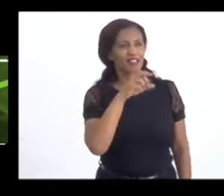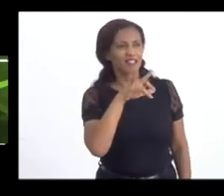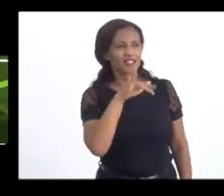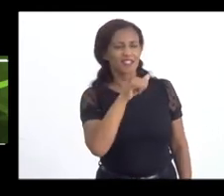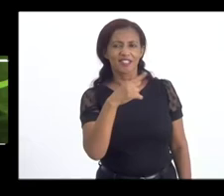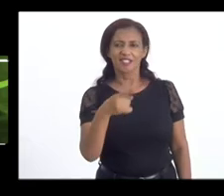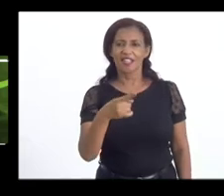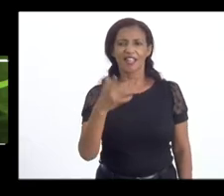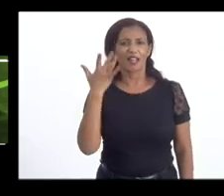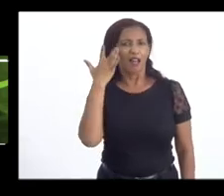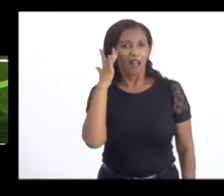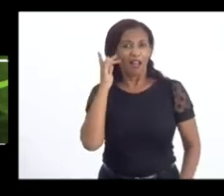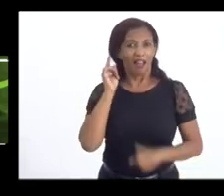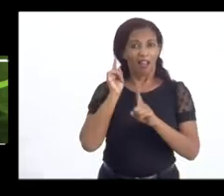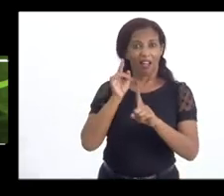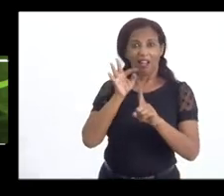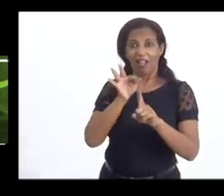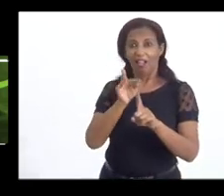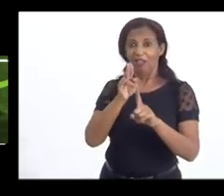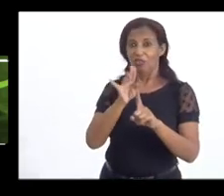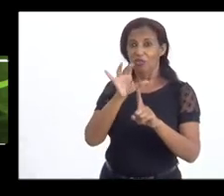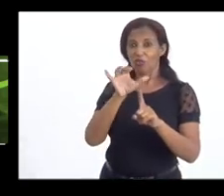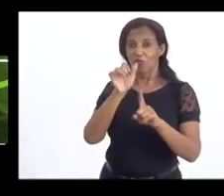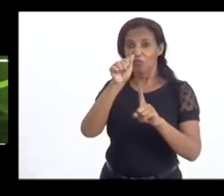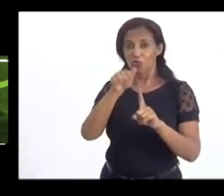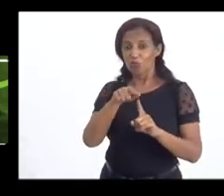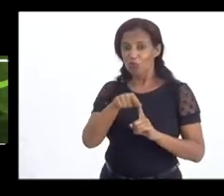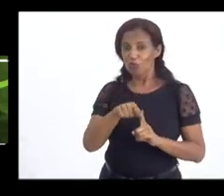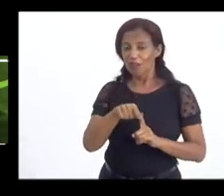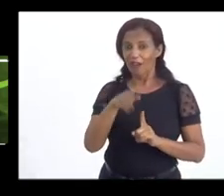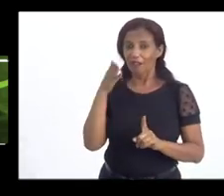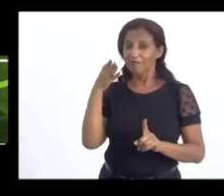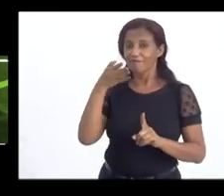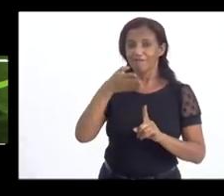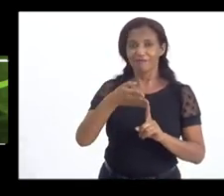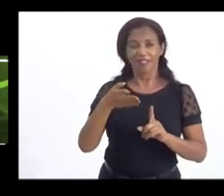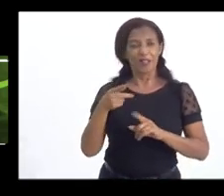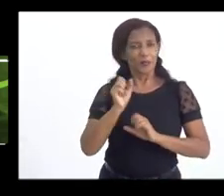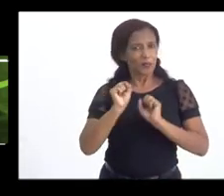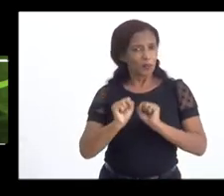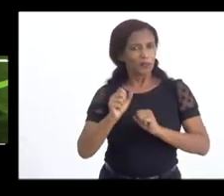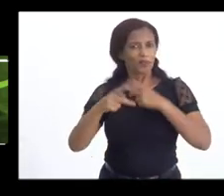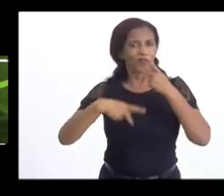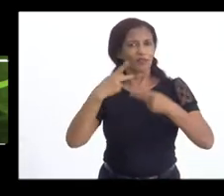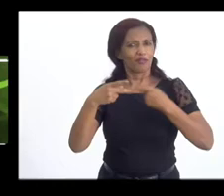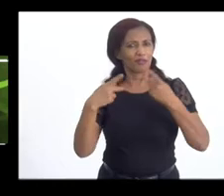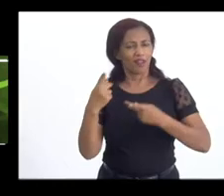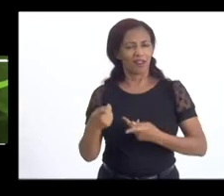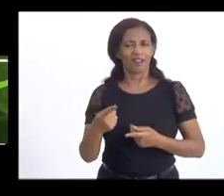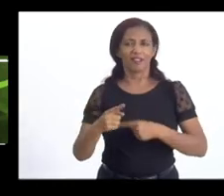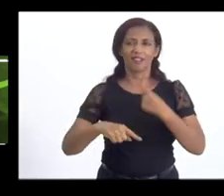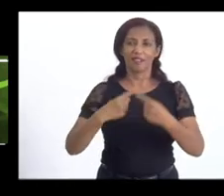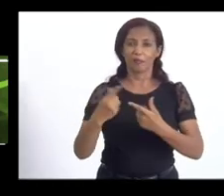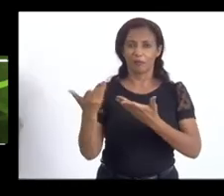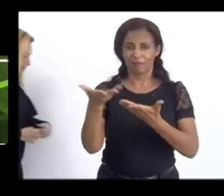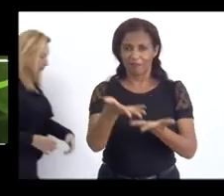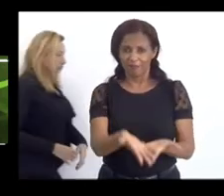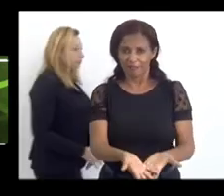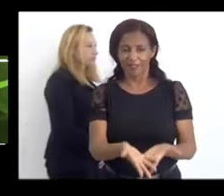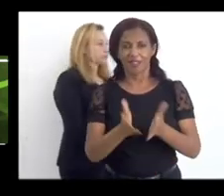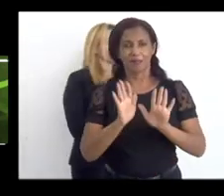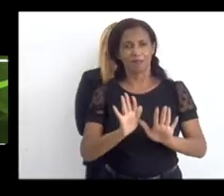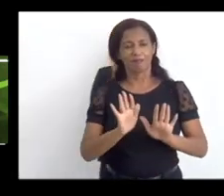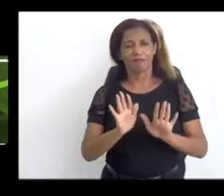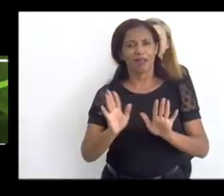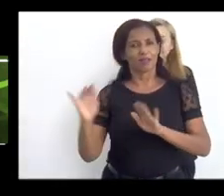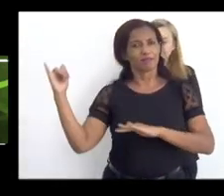Jordão, mas acho que o Tutuca, não sei se o Tutuca vai falar, mas especificamente que eu poderia falar, obviamente, depois dele, mas